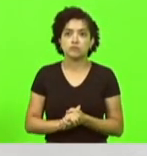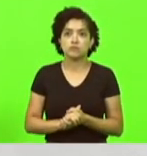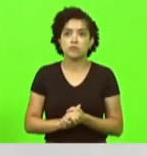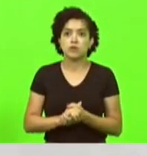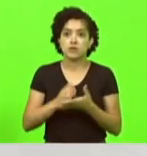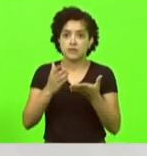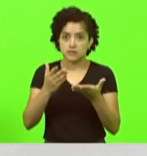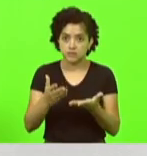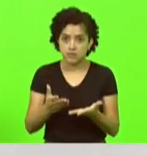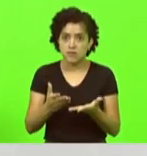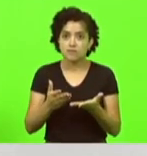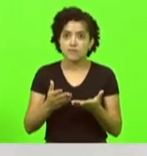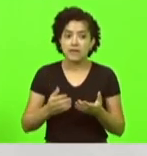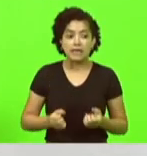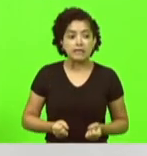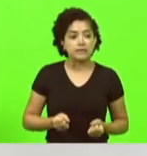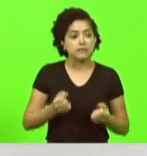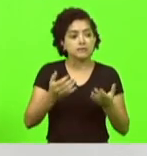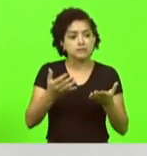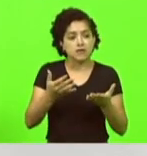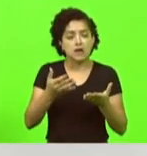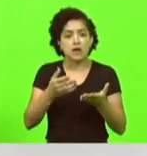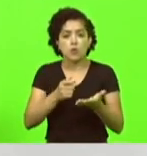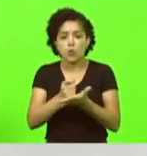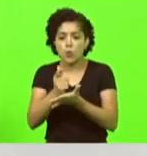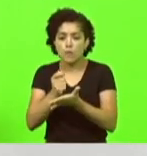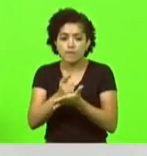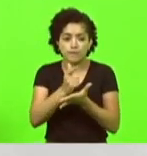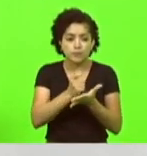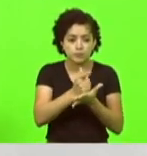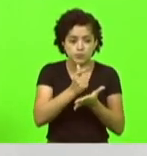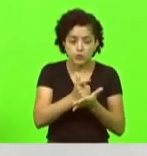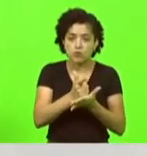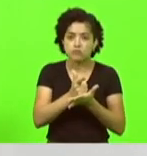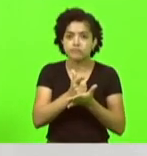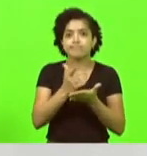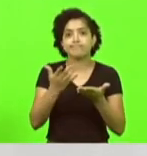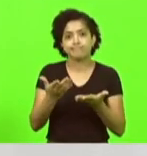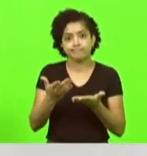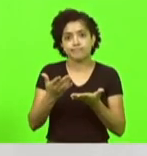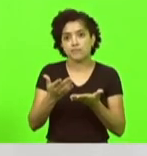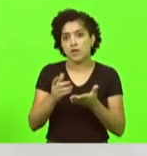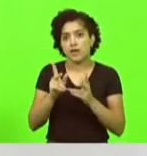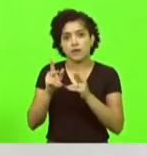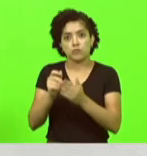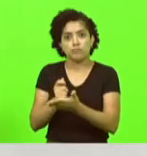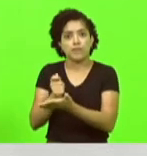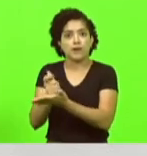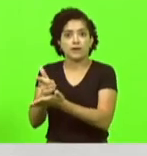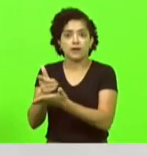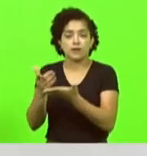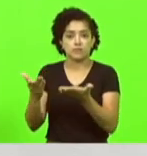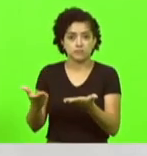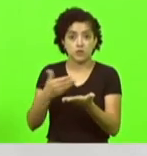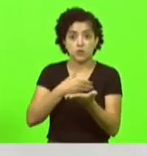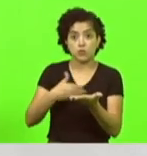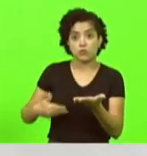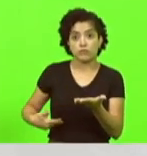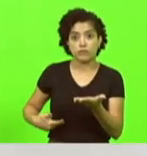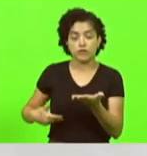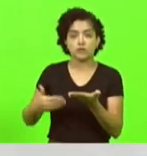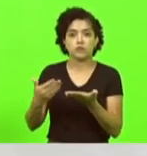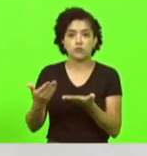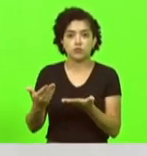e ao gastar o seu dinheiro ele paga aos cofres do Governo do Estado isso com certeza